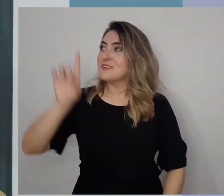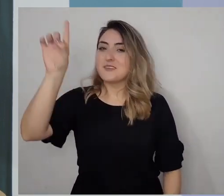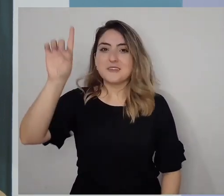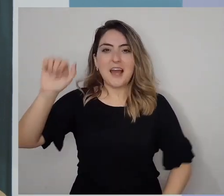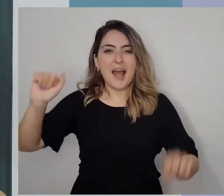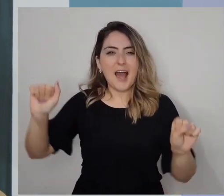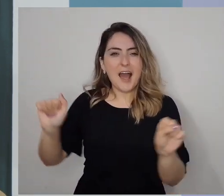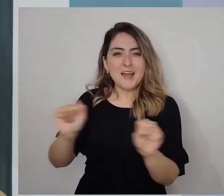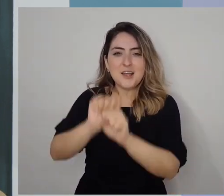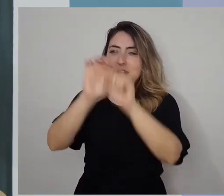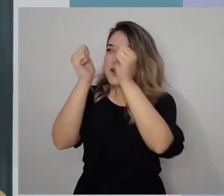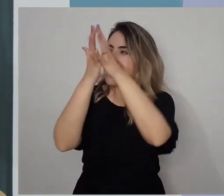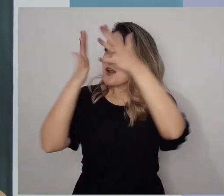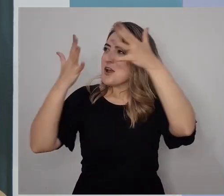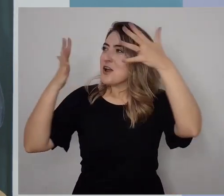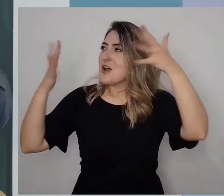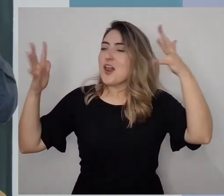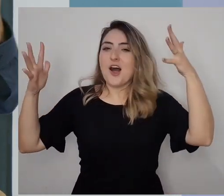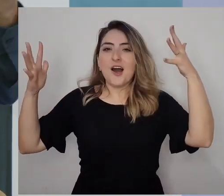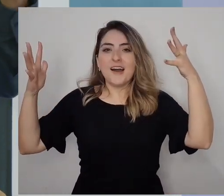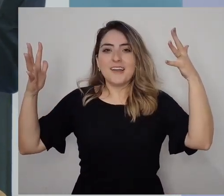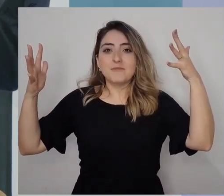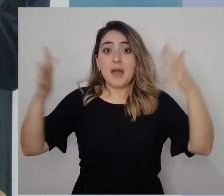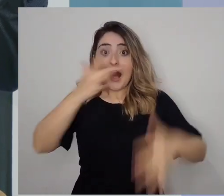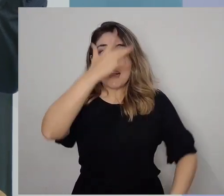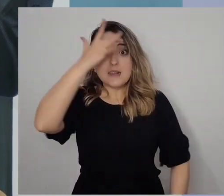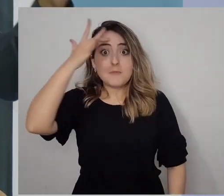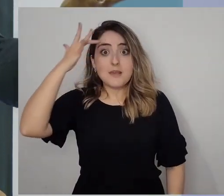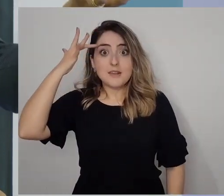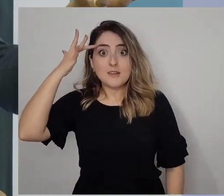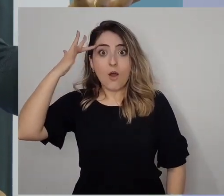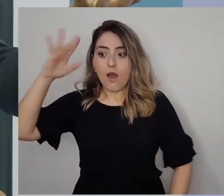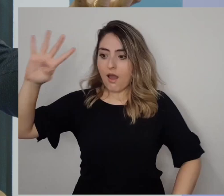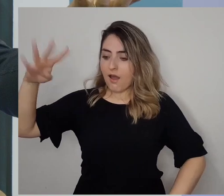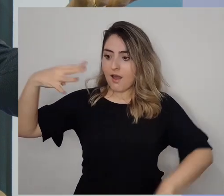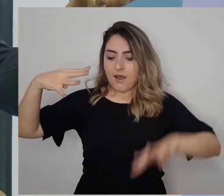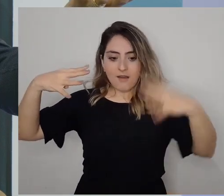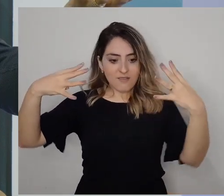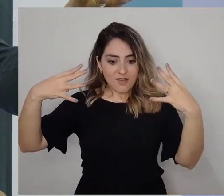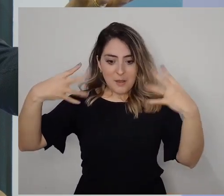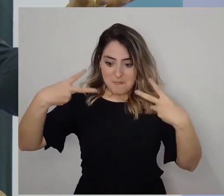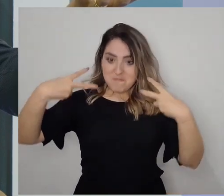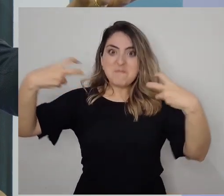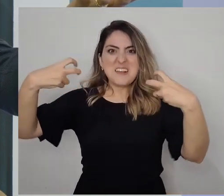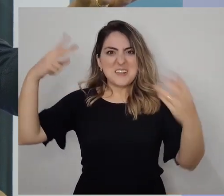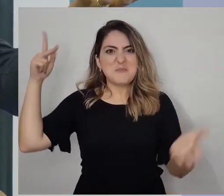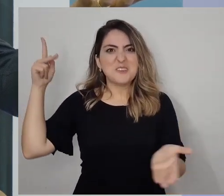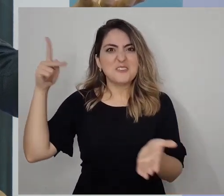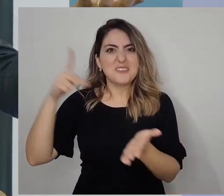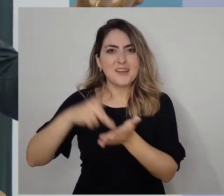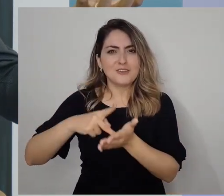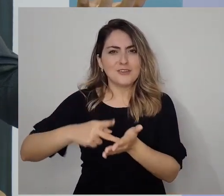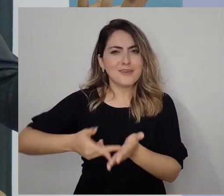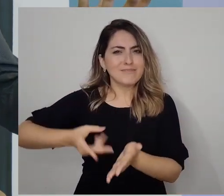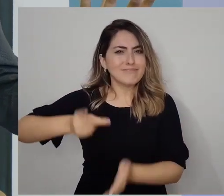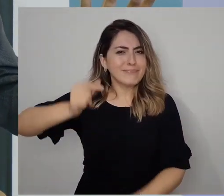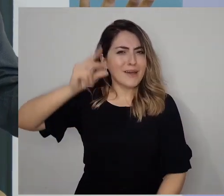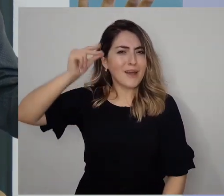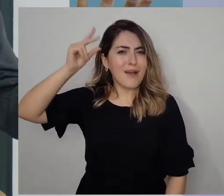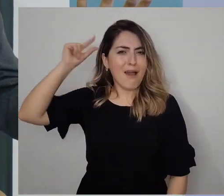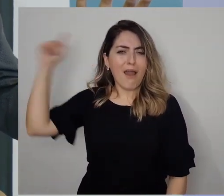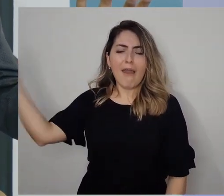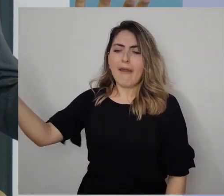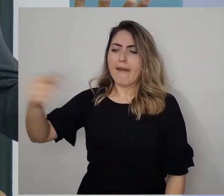de Deus, ela vai ser evidenciada à medida que de um morto que era marionete nas mãos do mundo, da carne e do diabo, você